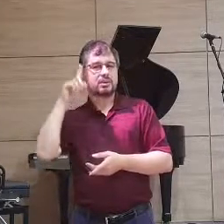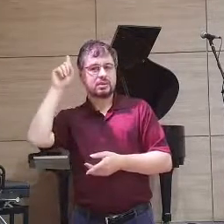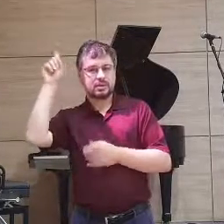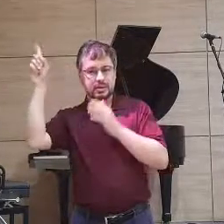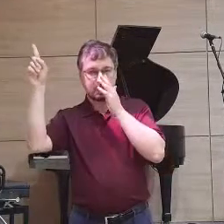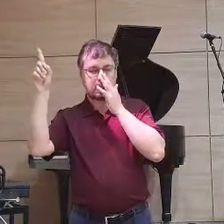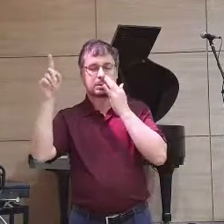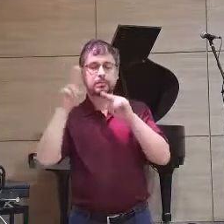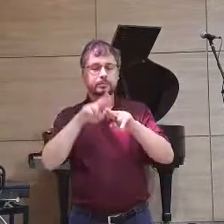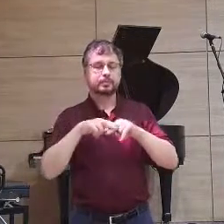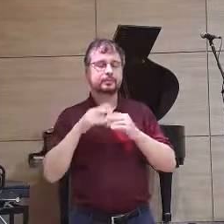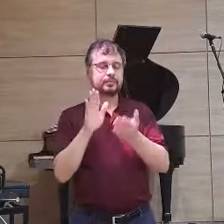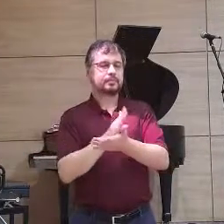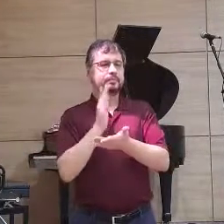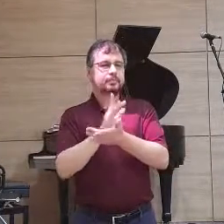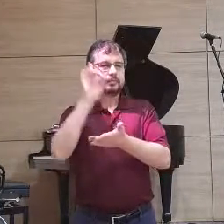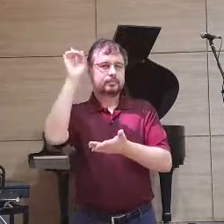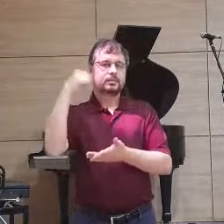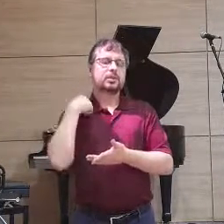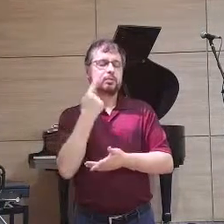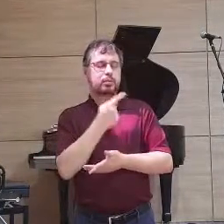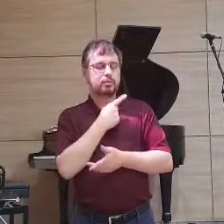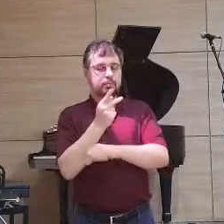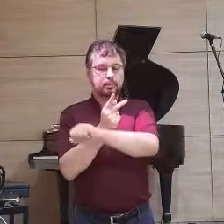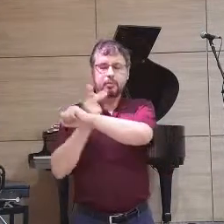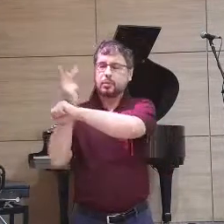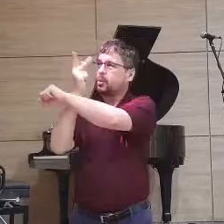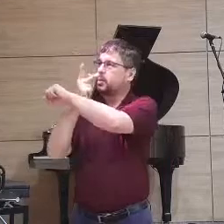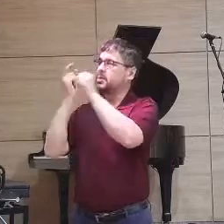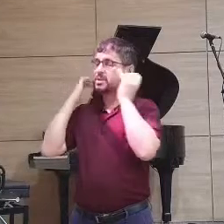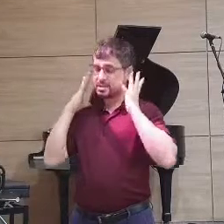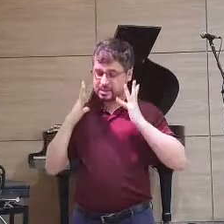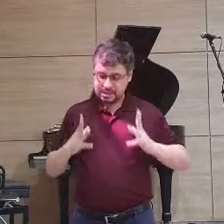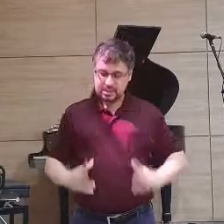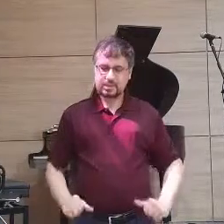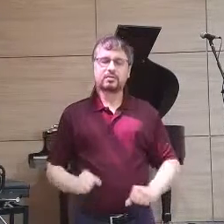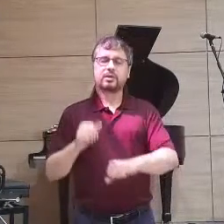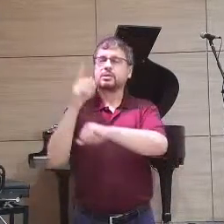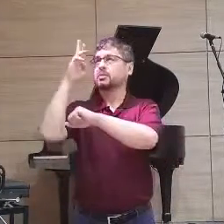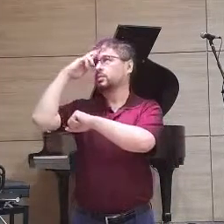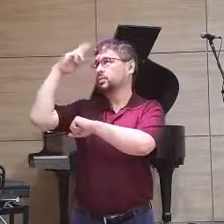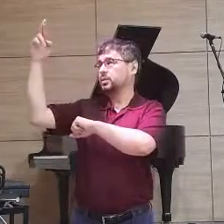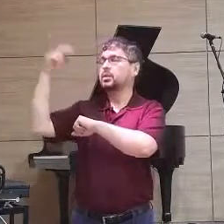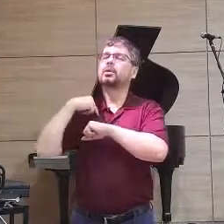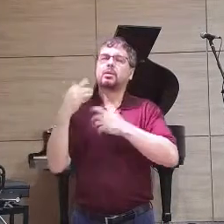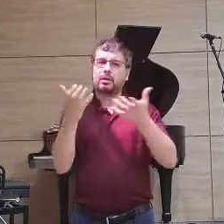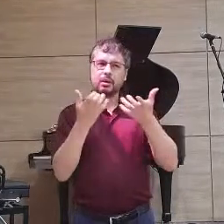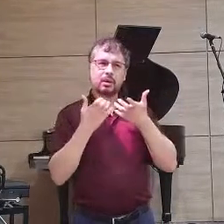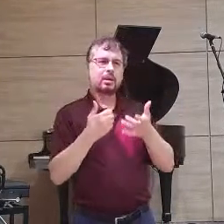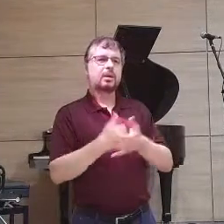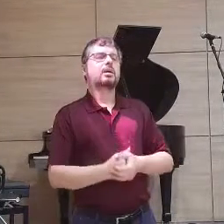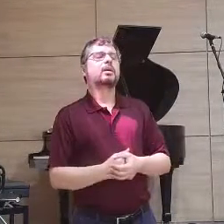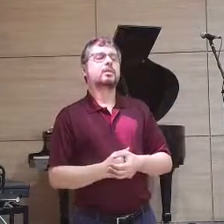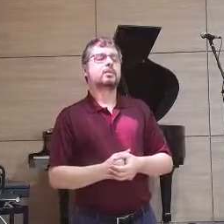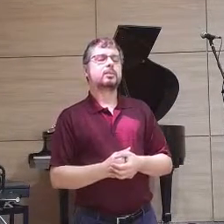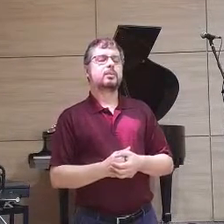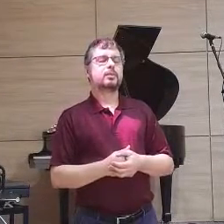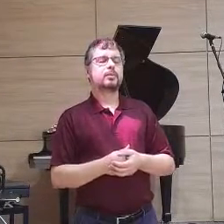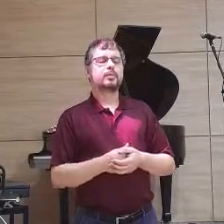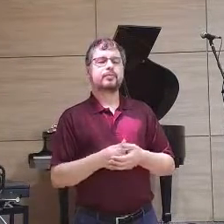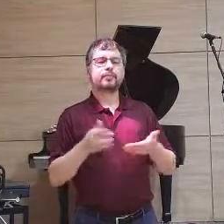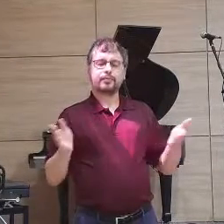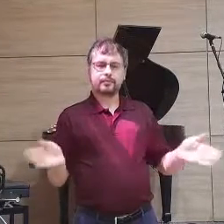alcançamos ou buscamos a Santificação do Senhor ela somos o povo da Bíblia e eu quero estimular os irmãos não só